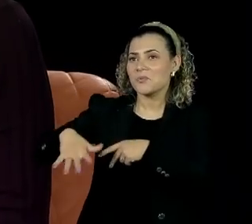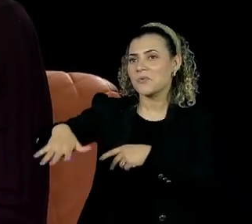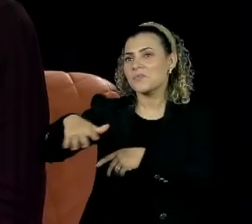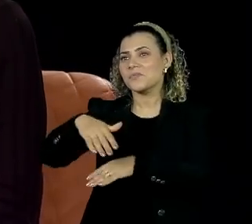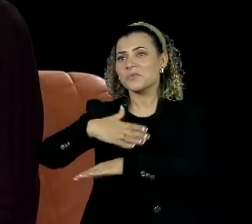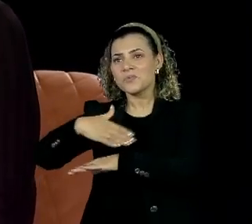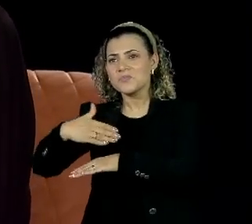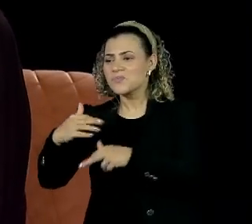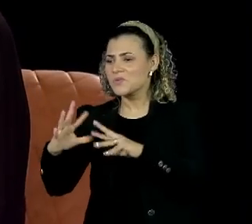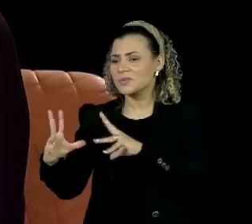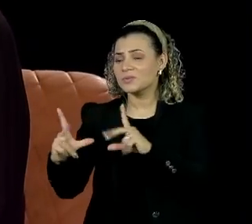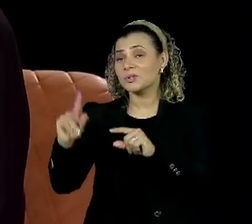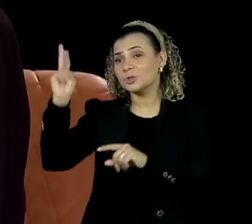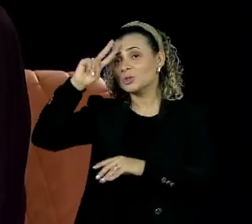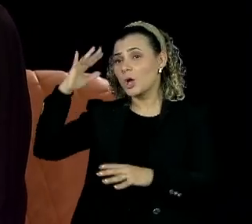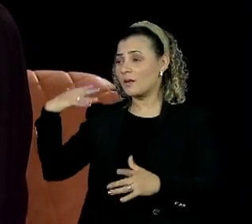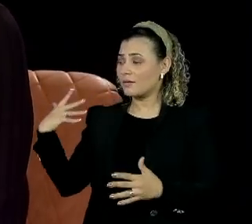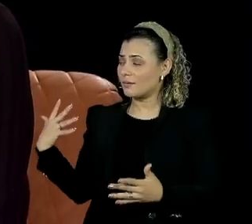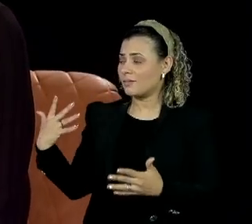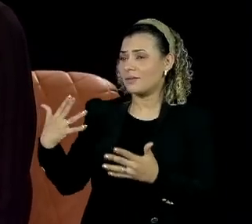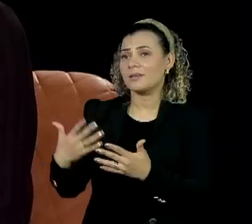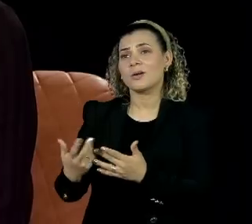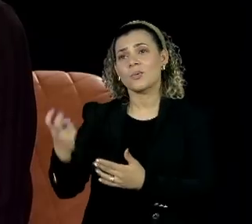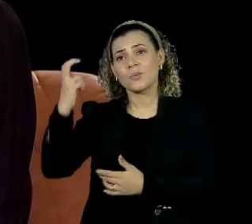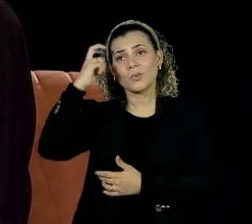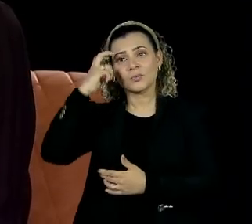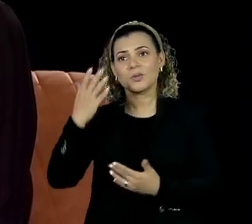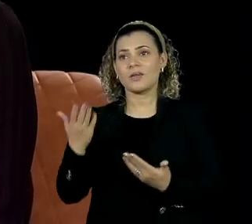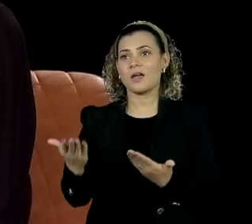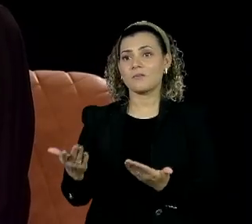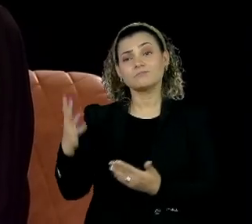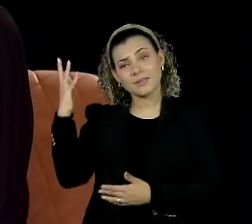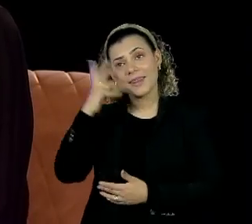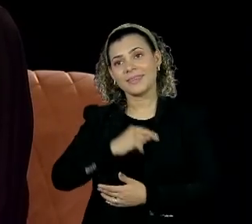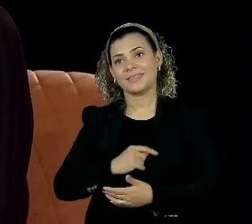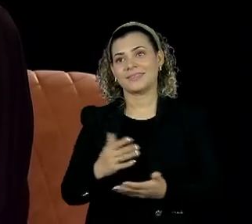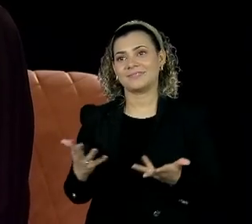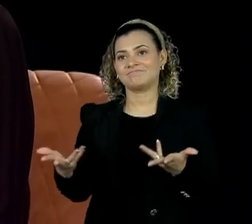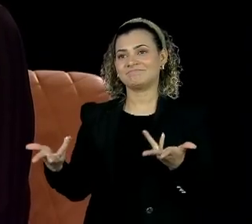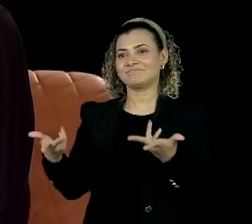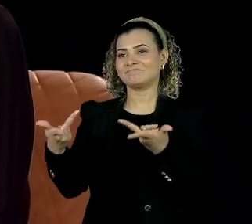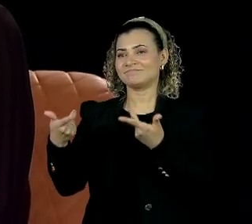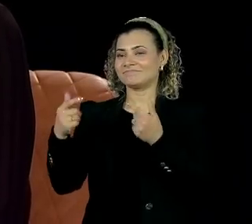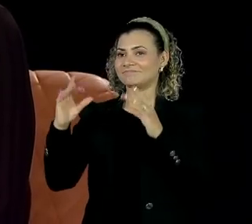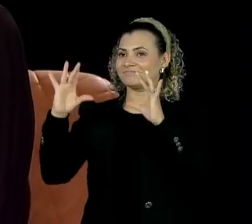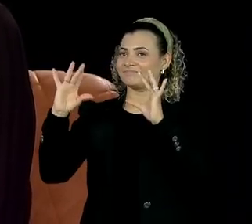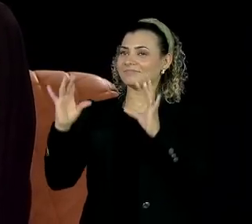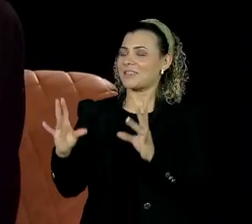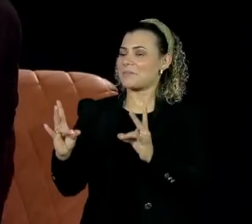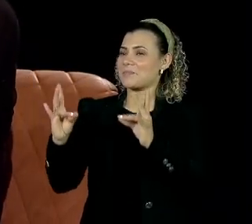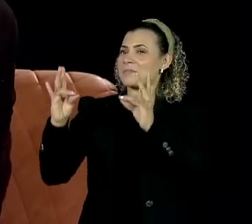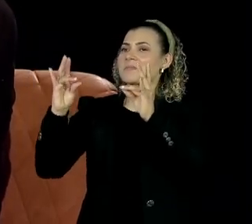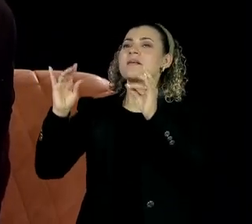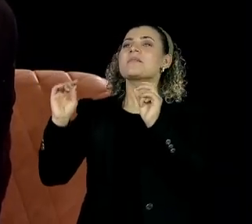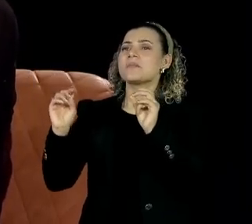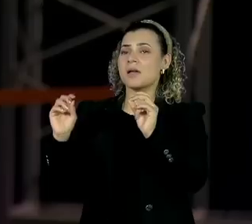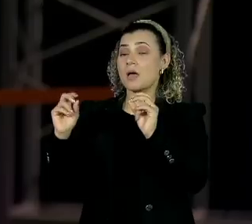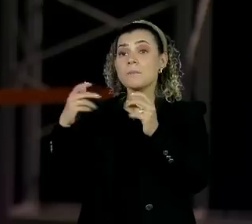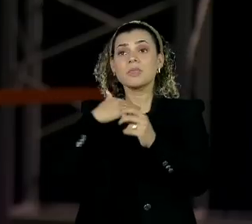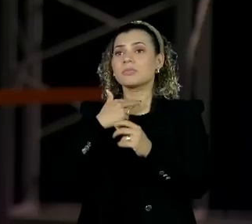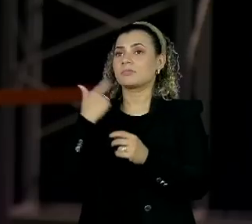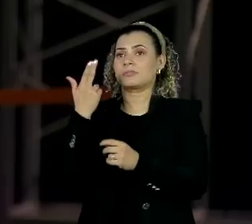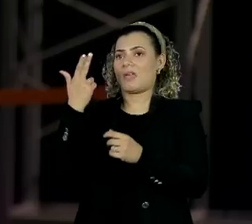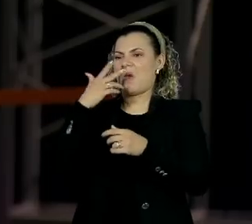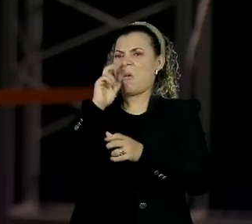nossa história, né, cultural, ela é muito rica, sabe? E ela tem que ser valorizada e não atacada como